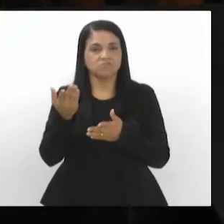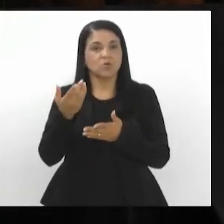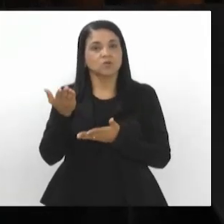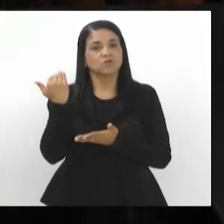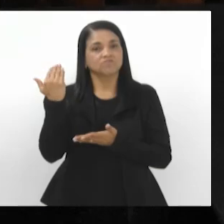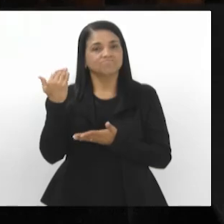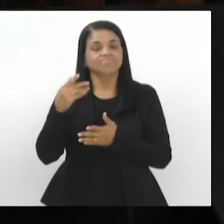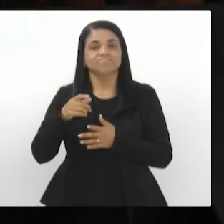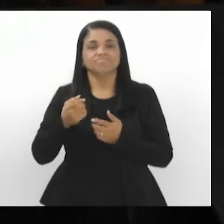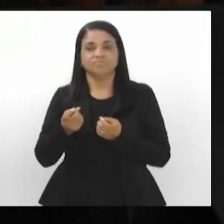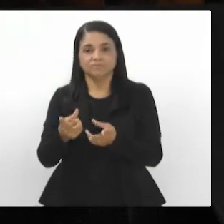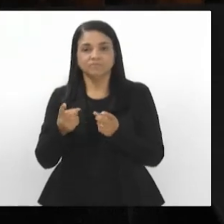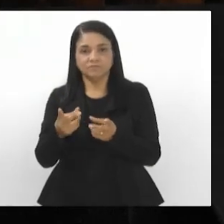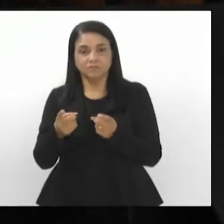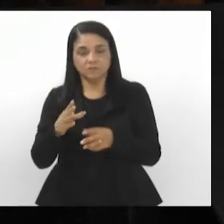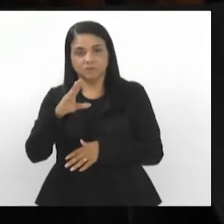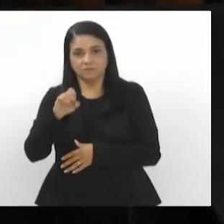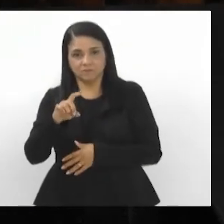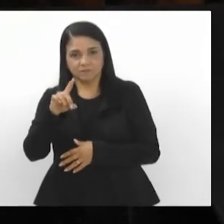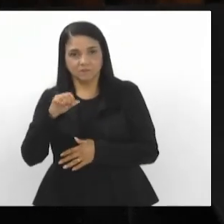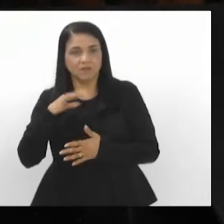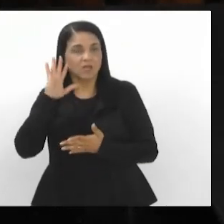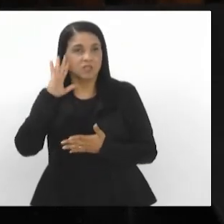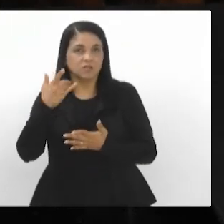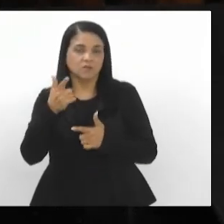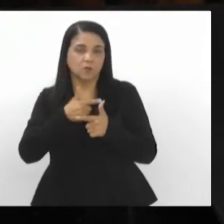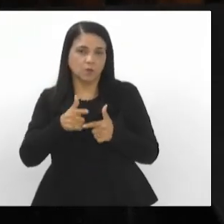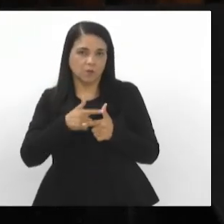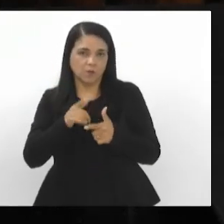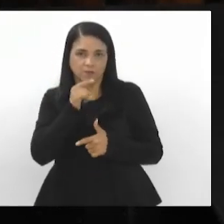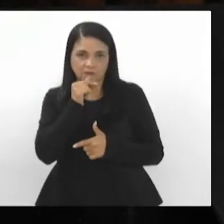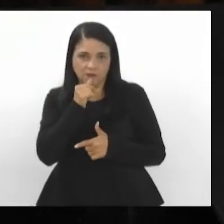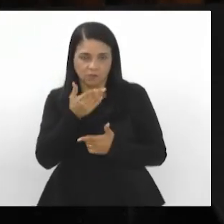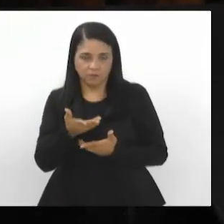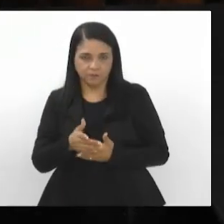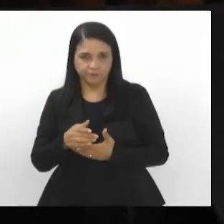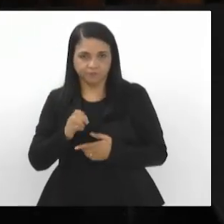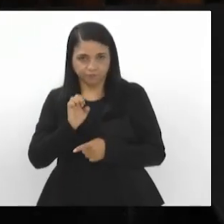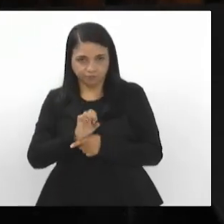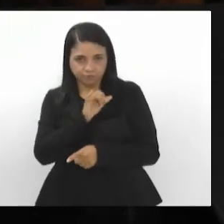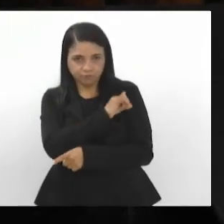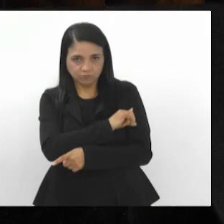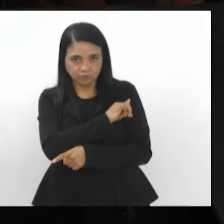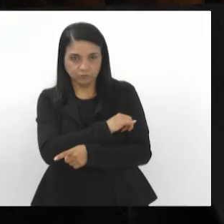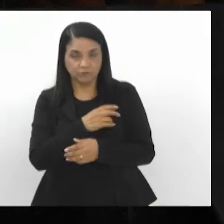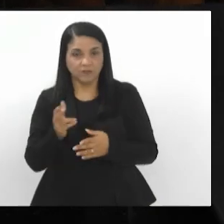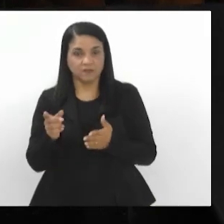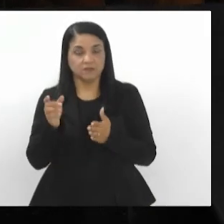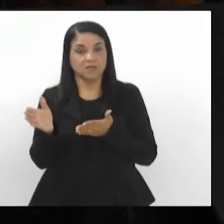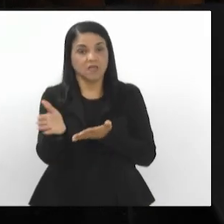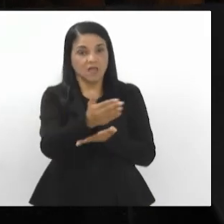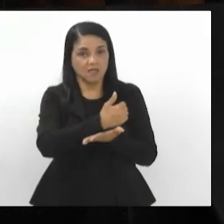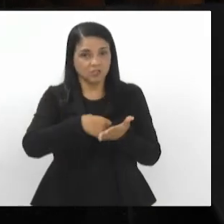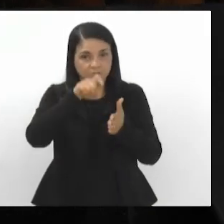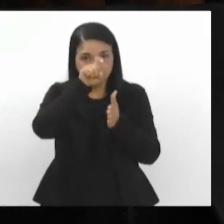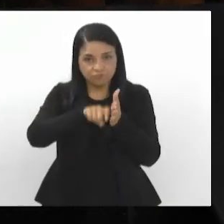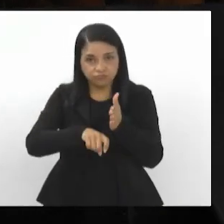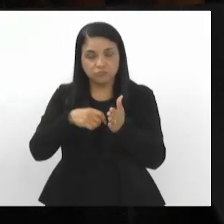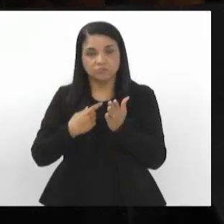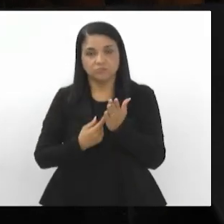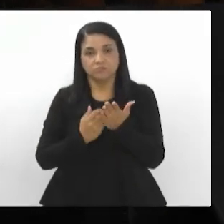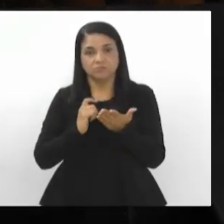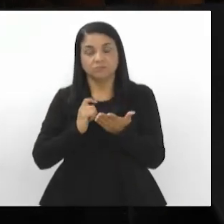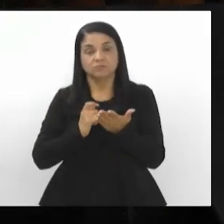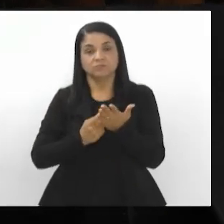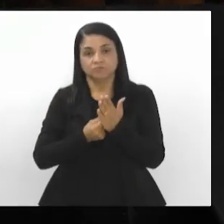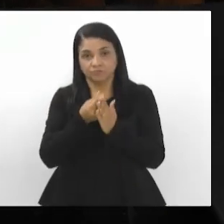ia resolver o problema do acesso à água no estado do Rio de Janeiro. Então, esse regime de recuperação fiscal fez com que o estoque da